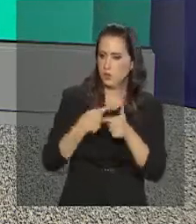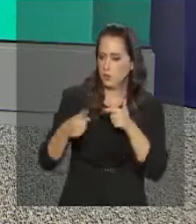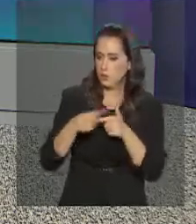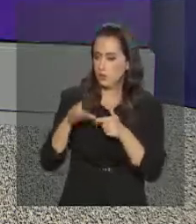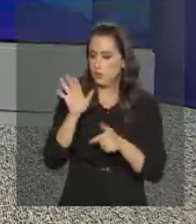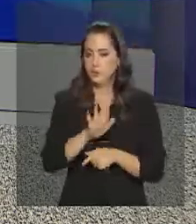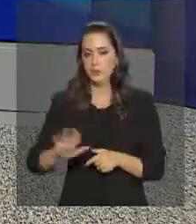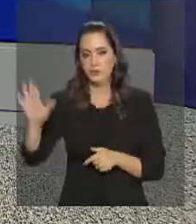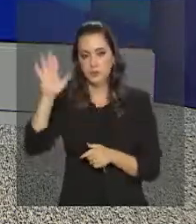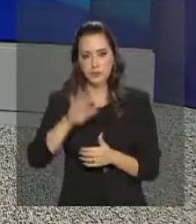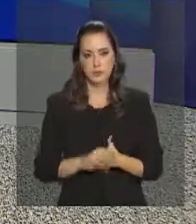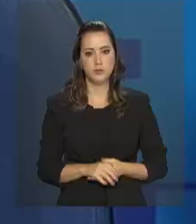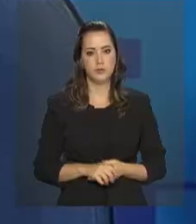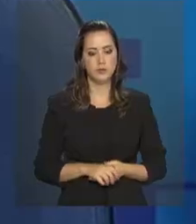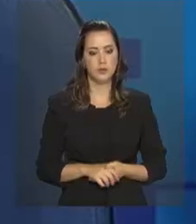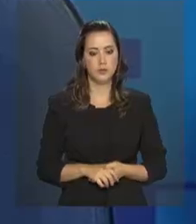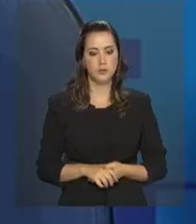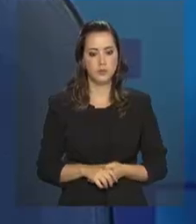ocorrências em todo o país.